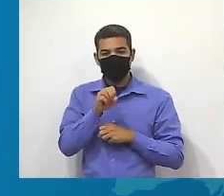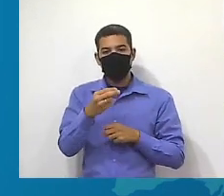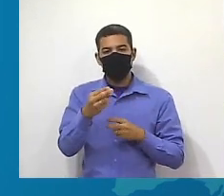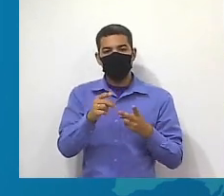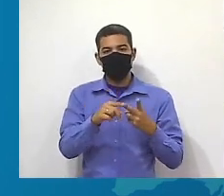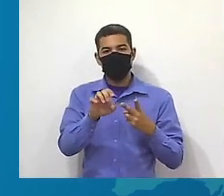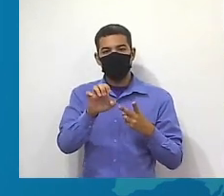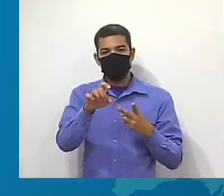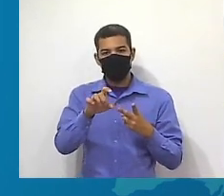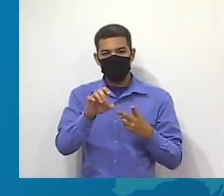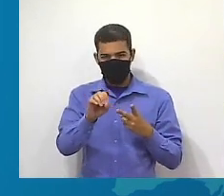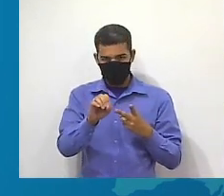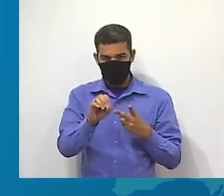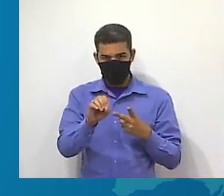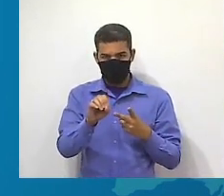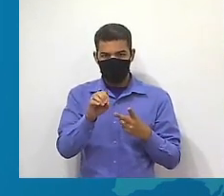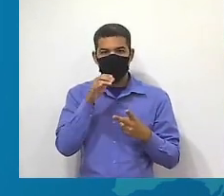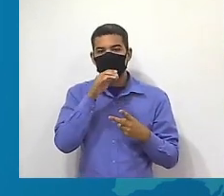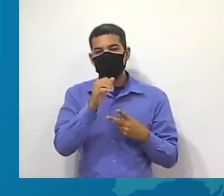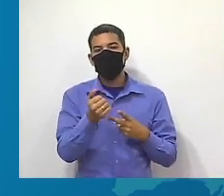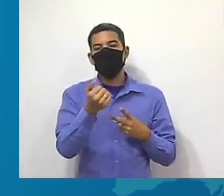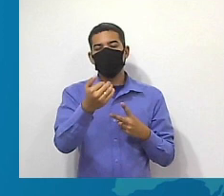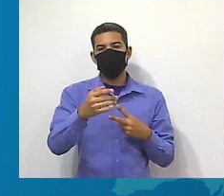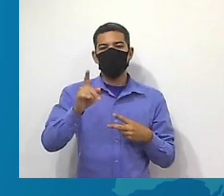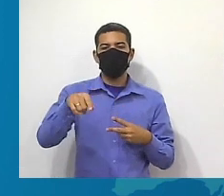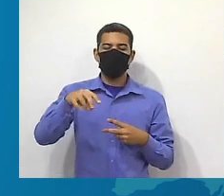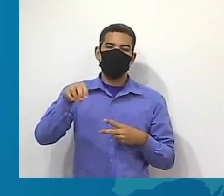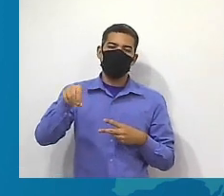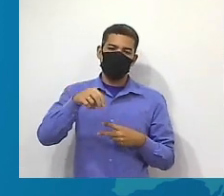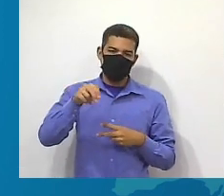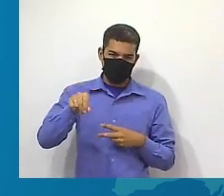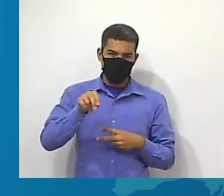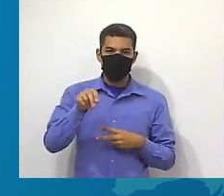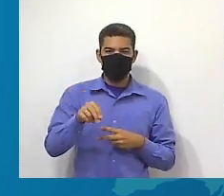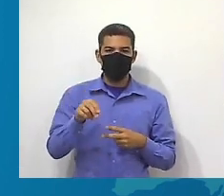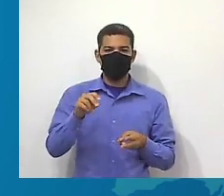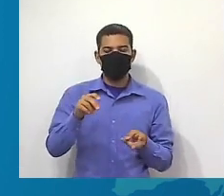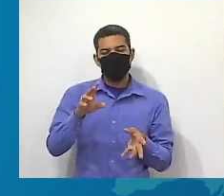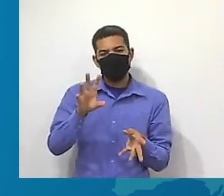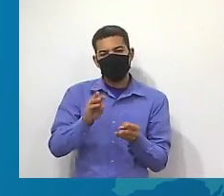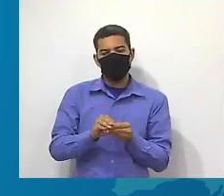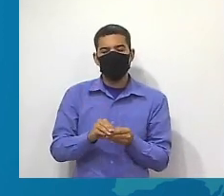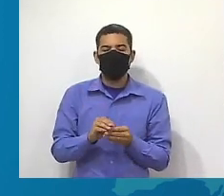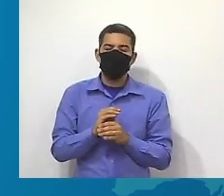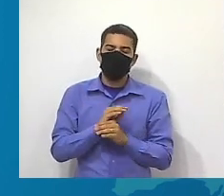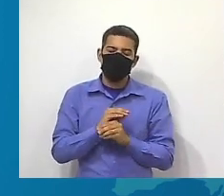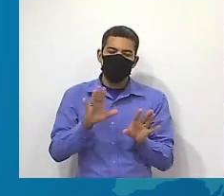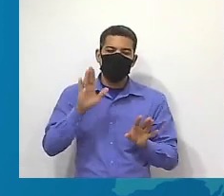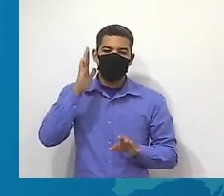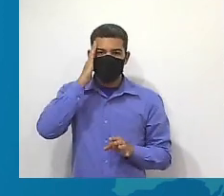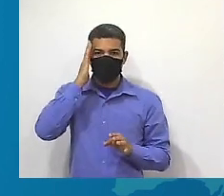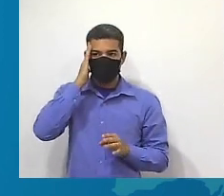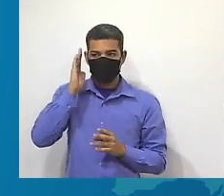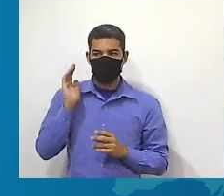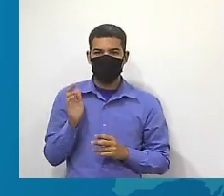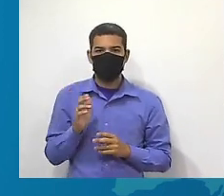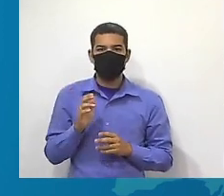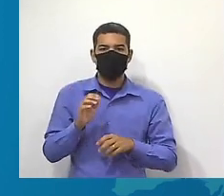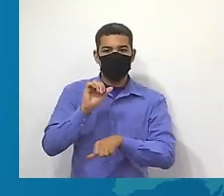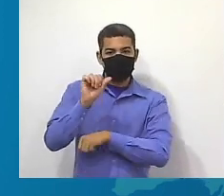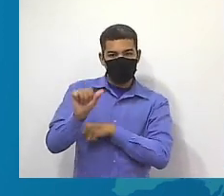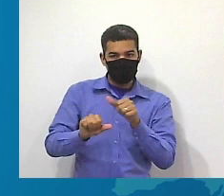ou exotérmico, liberar calor. Então é esse saldo que vai definir. Claro, mudou-se o solvente,